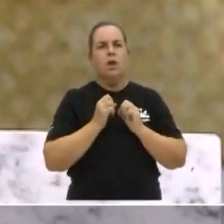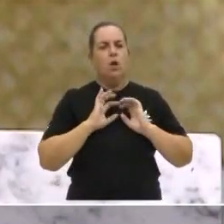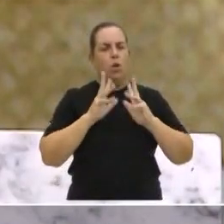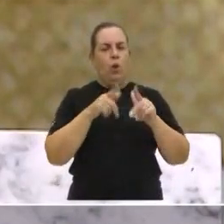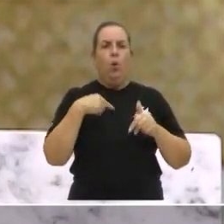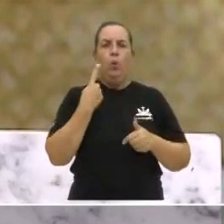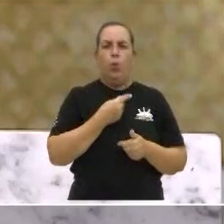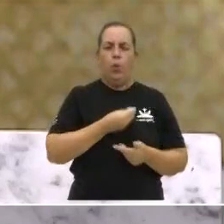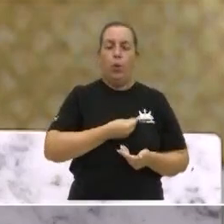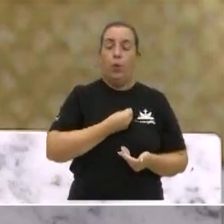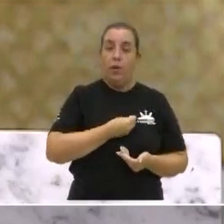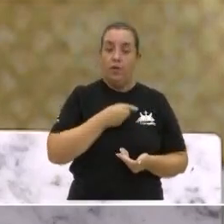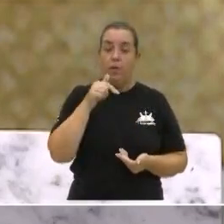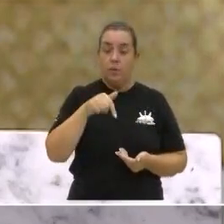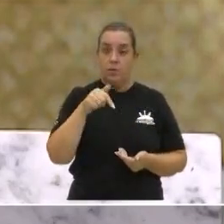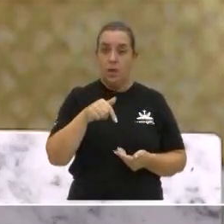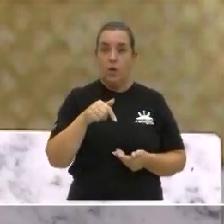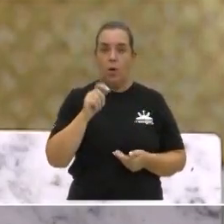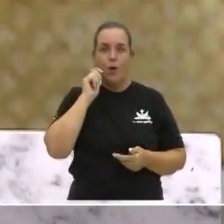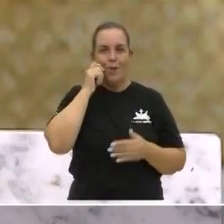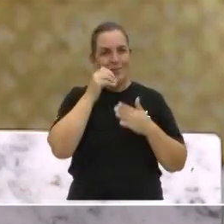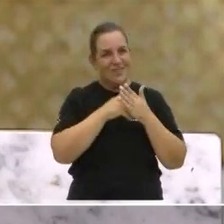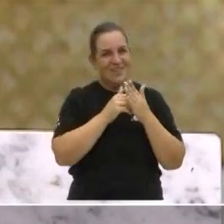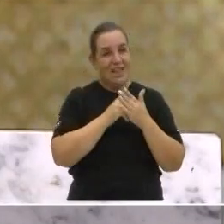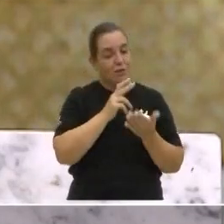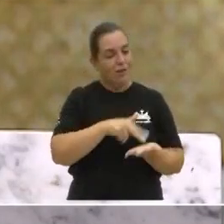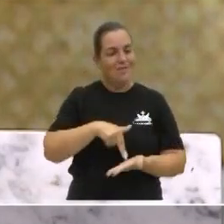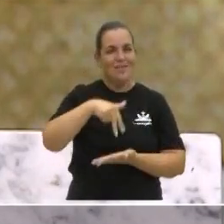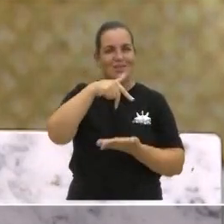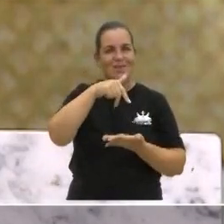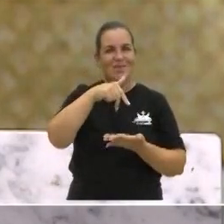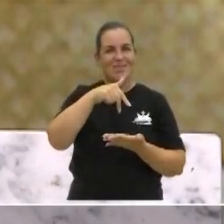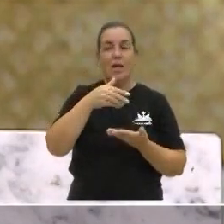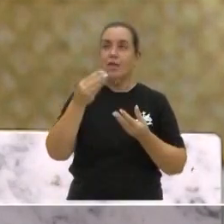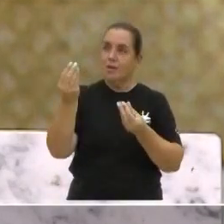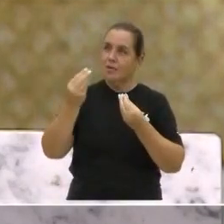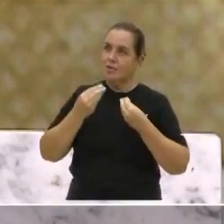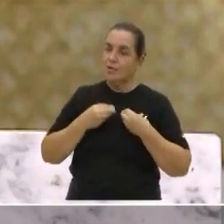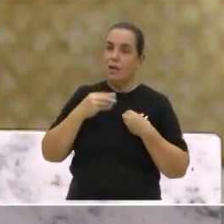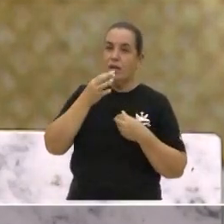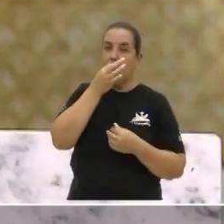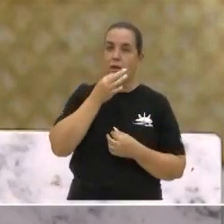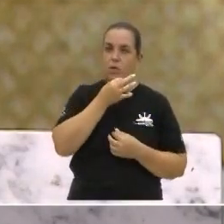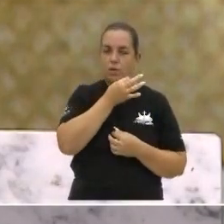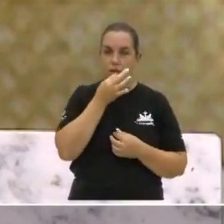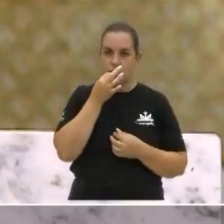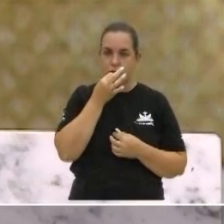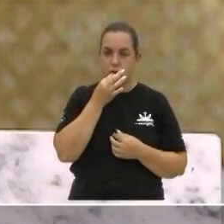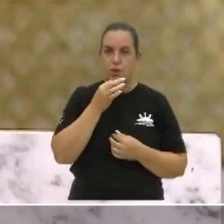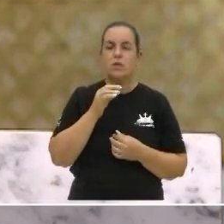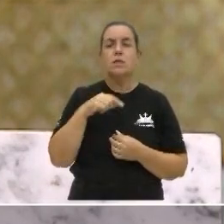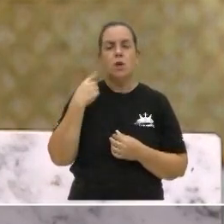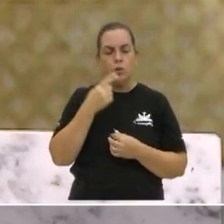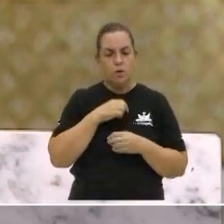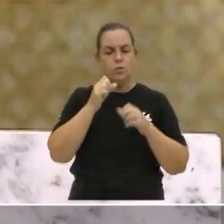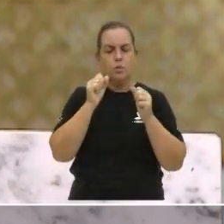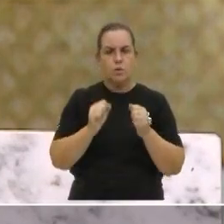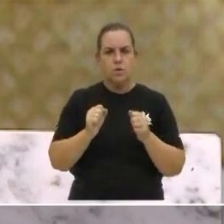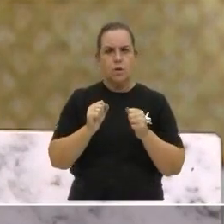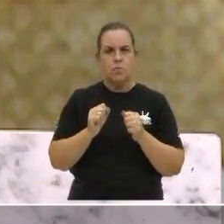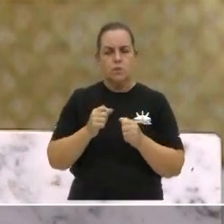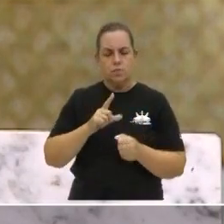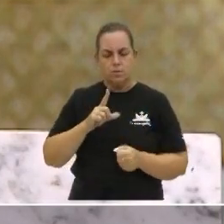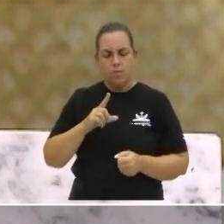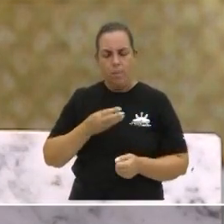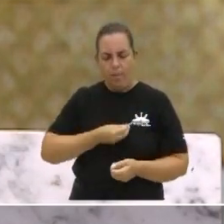que vivenciamos o mistério da Páscoa e propiciai que na Eucaristia possamos manter uma vida